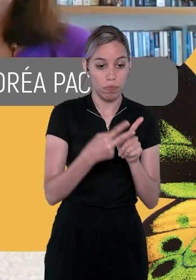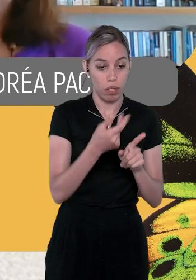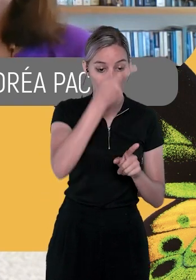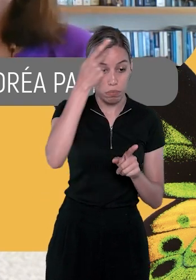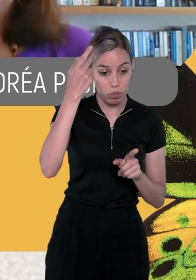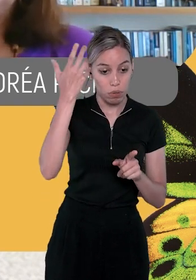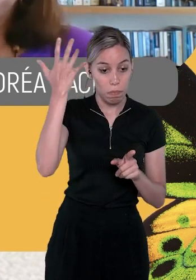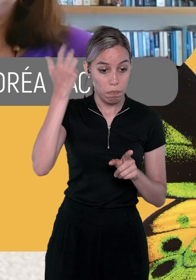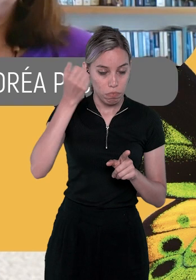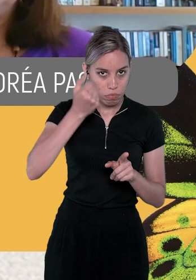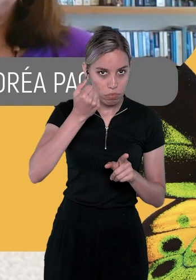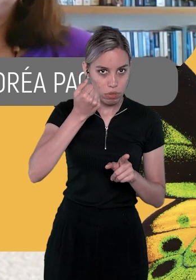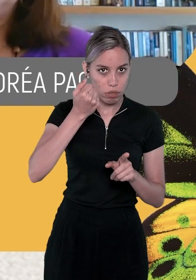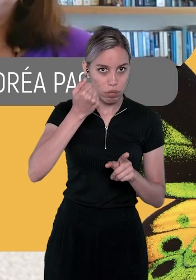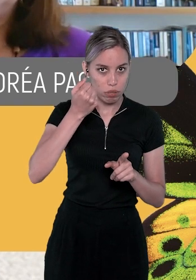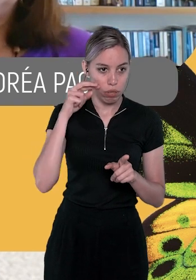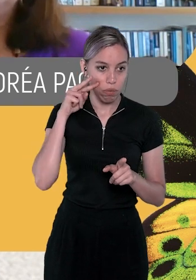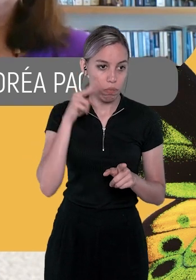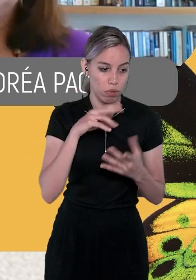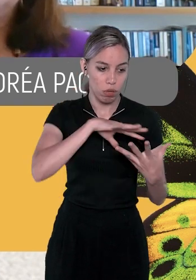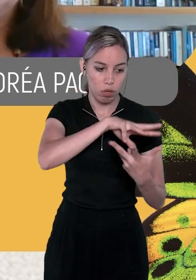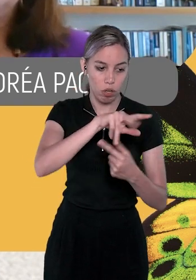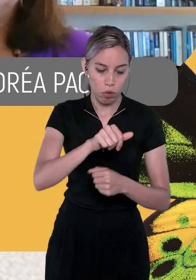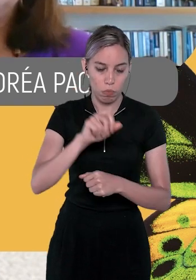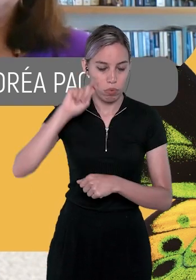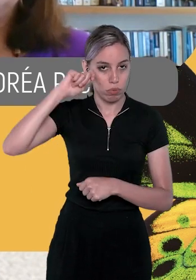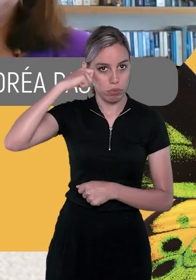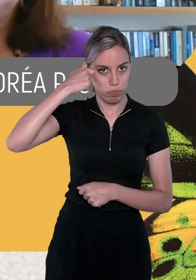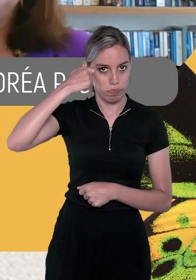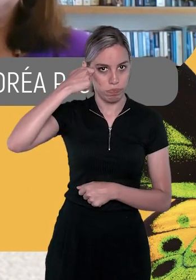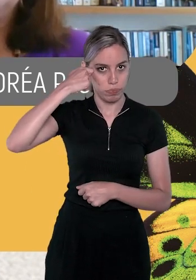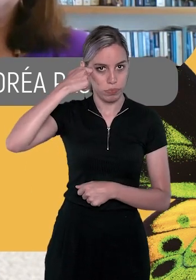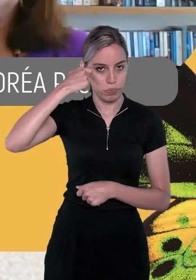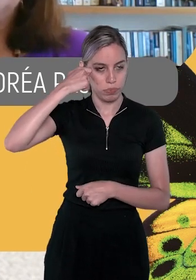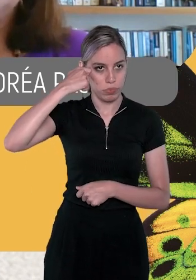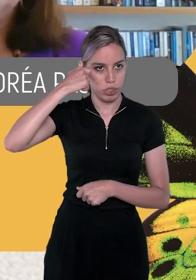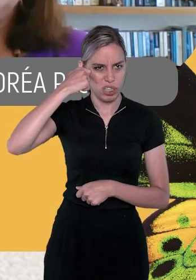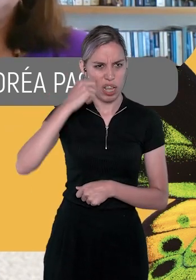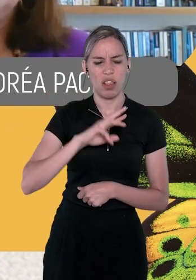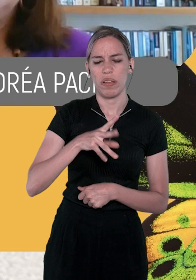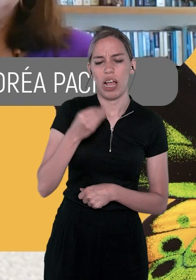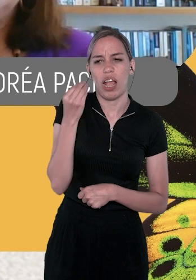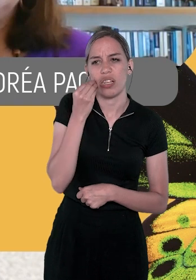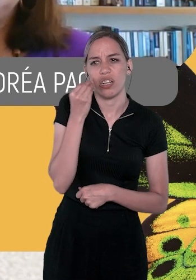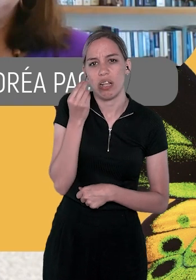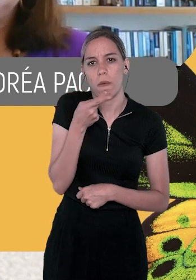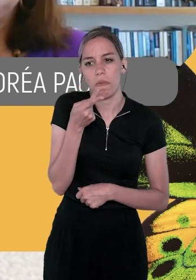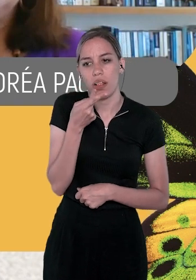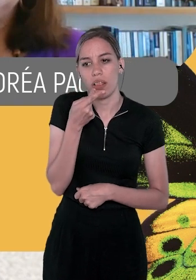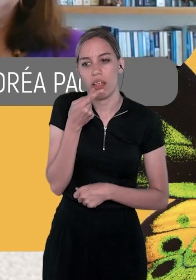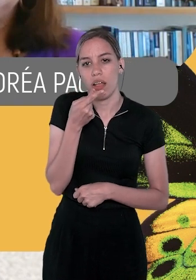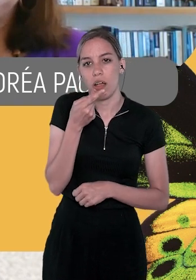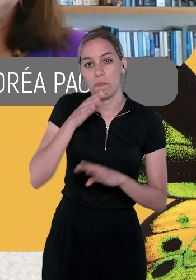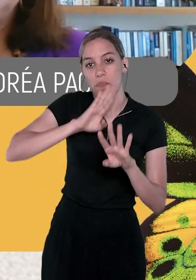a visão branca do mundo negro, não é uma tentativa de falar pelos negros,